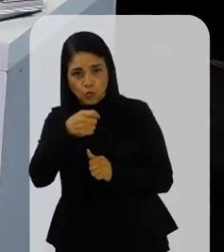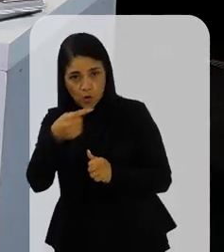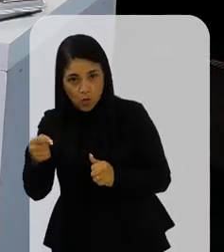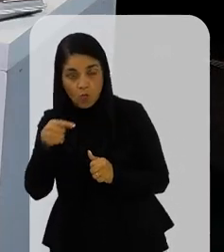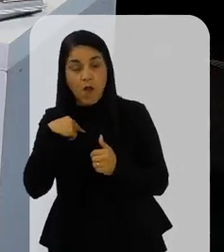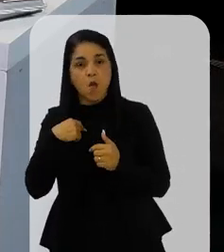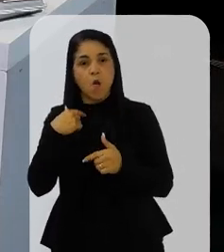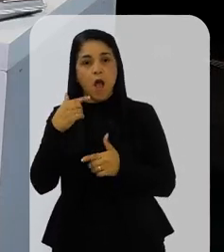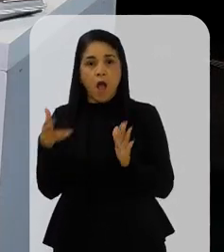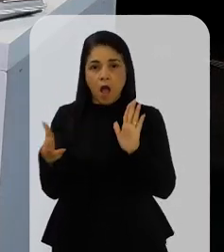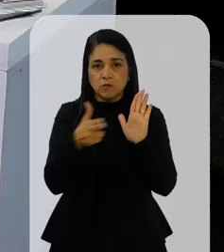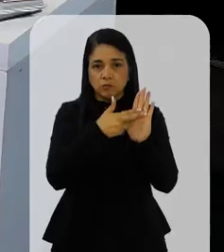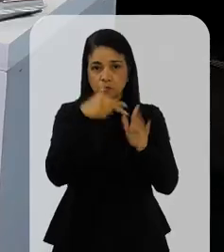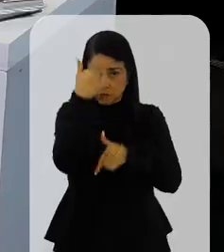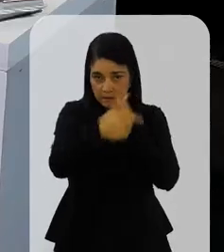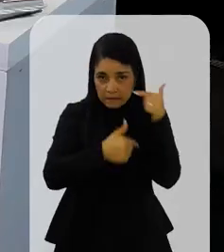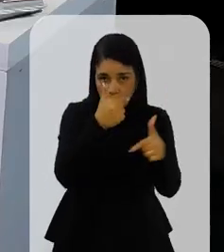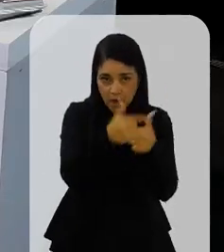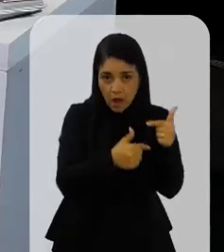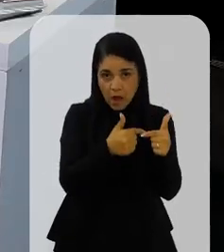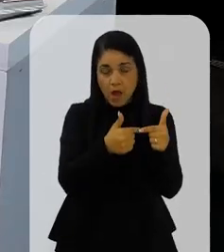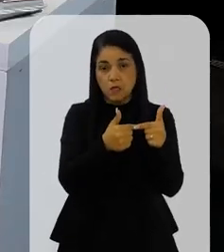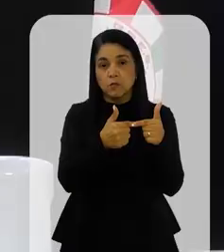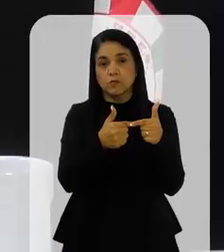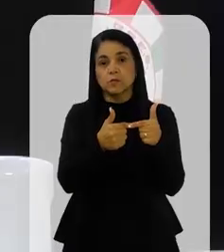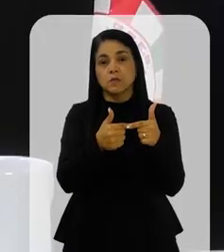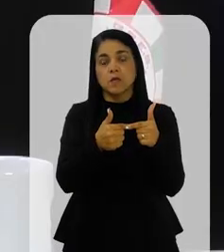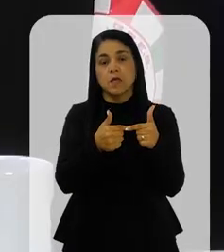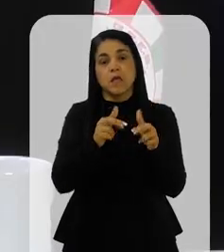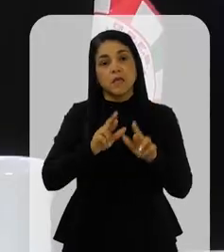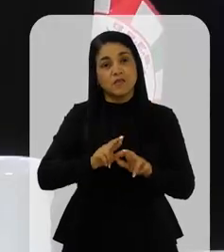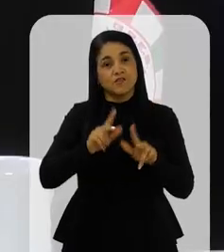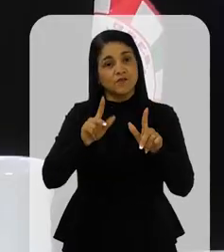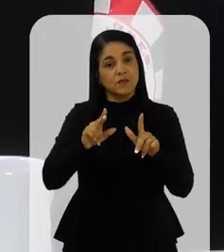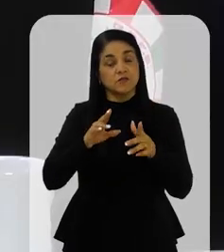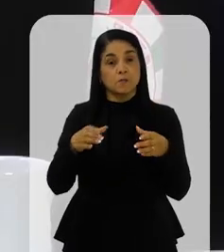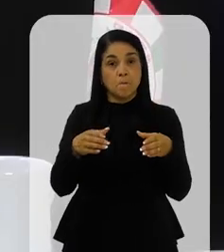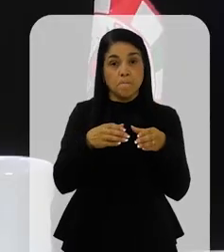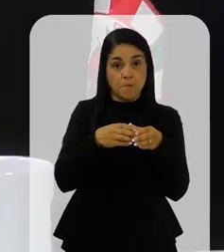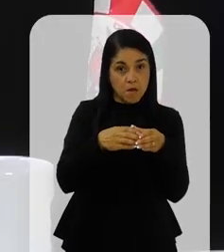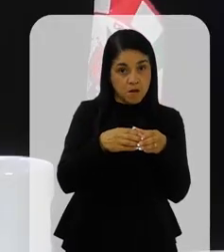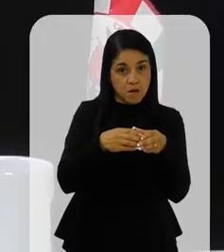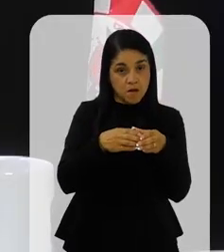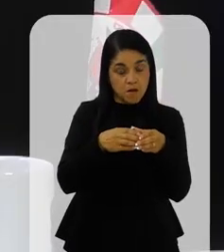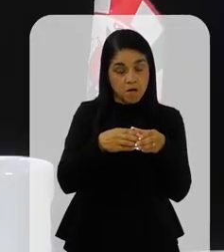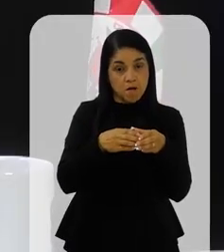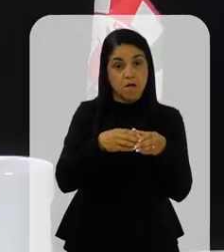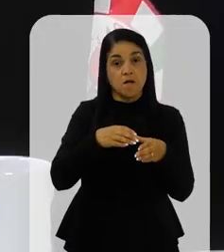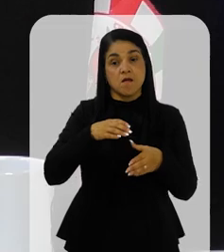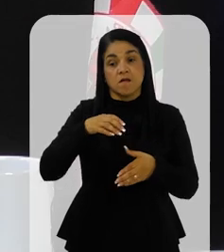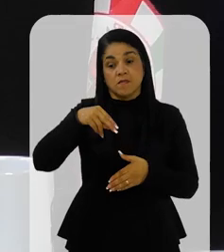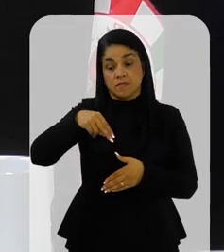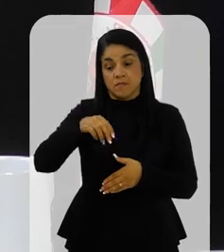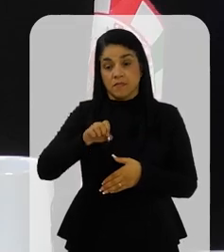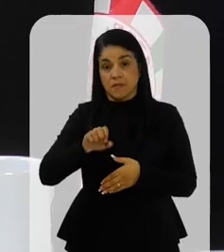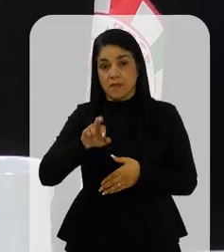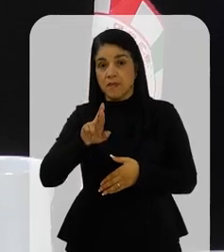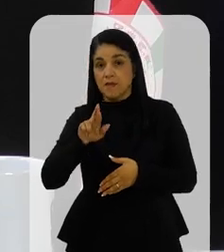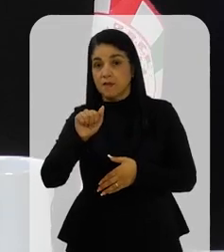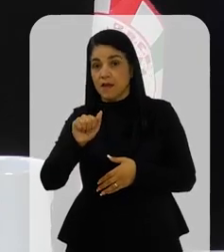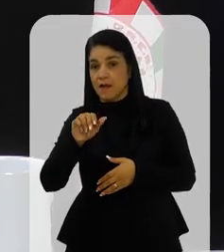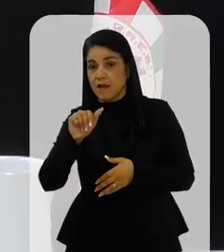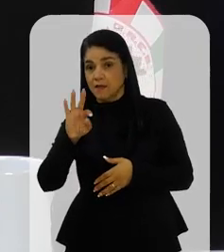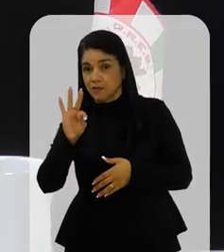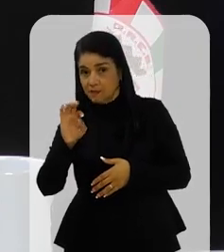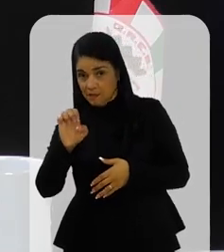e além do trabalho que eu assumi, não era chamado de grupo Beiradense, era Negrarte. Era Negrarte